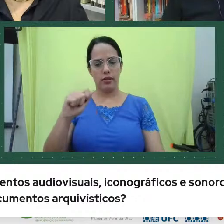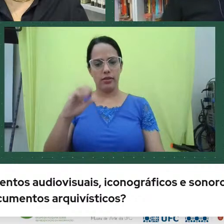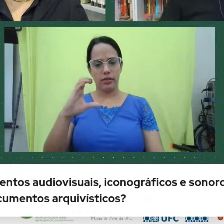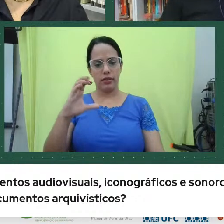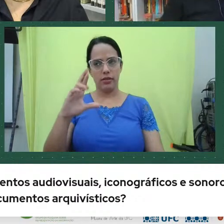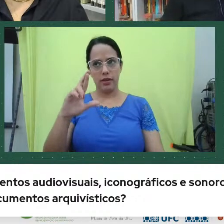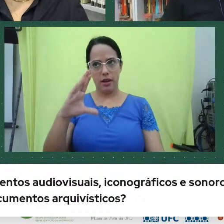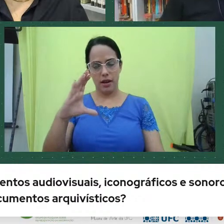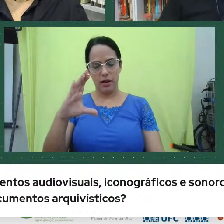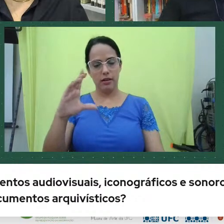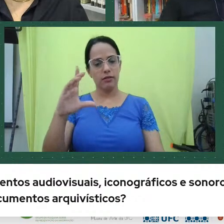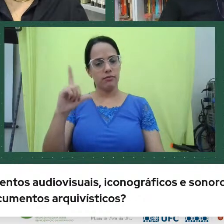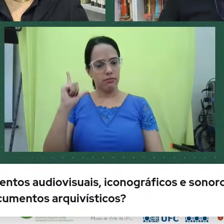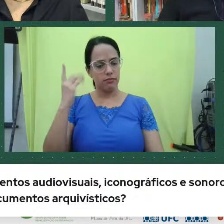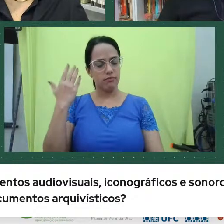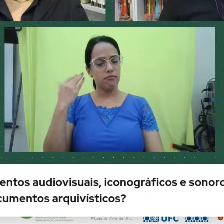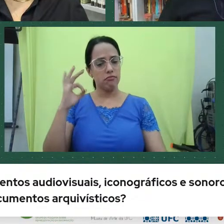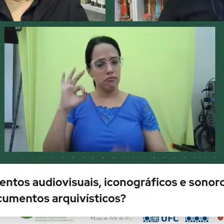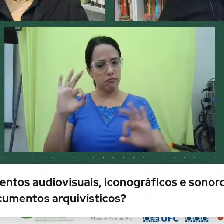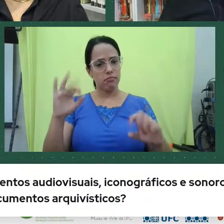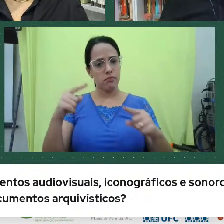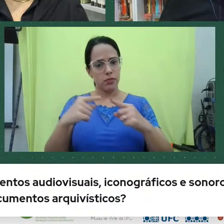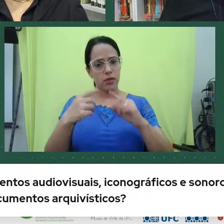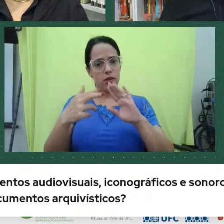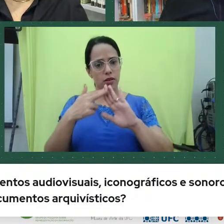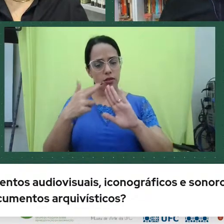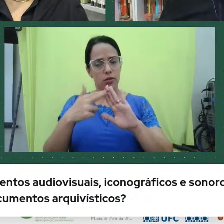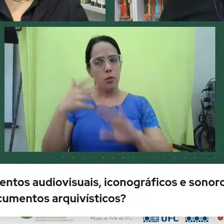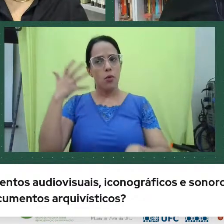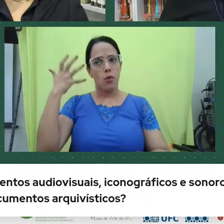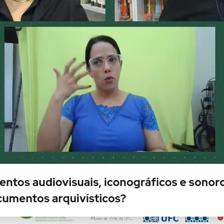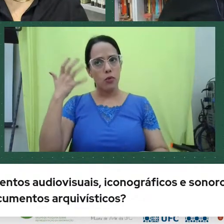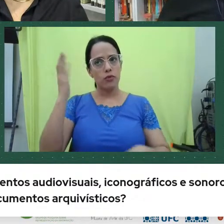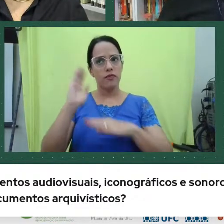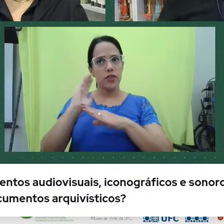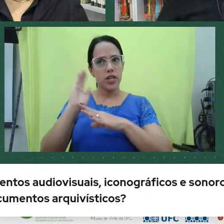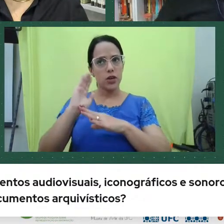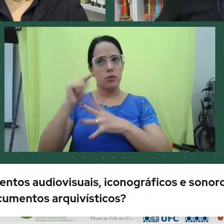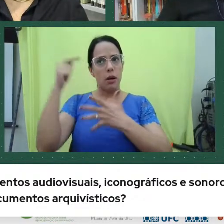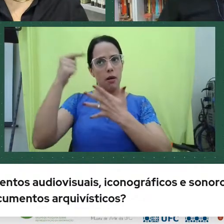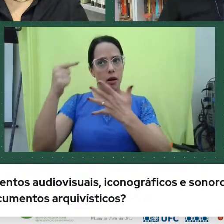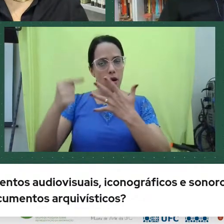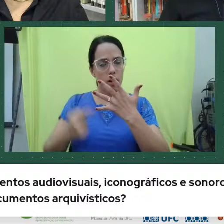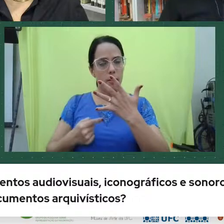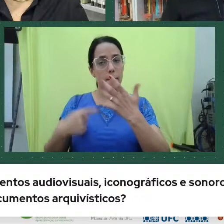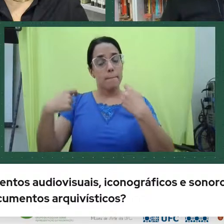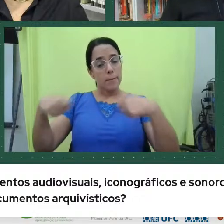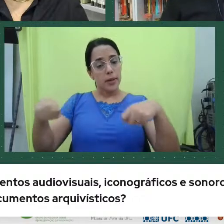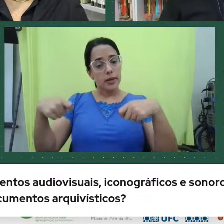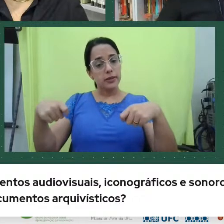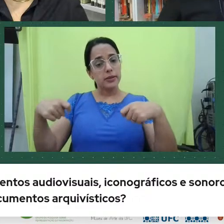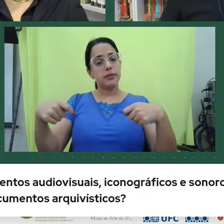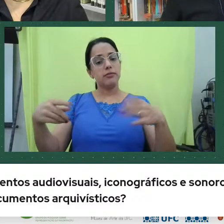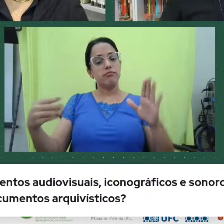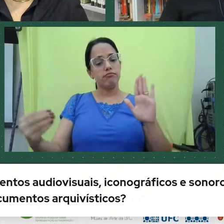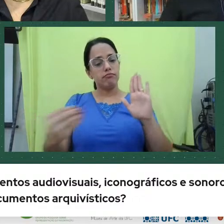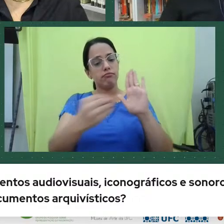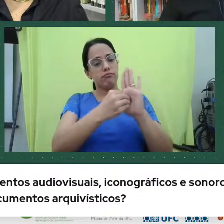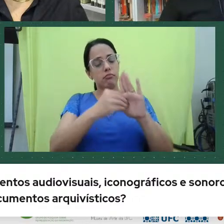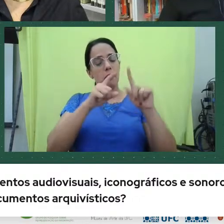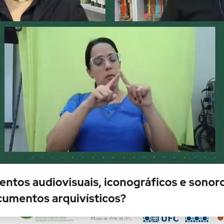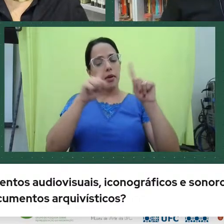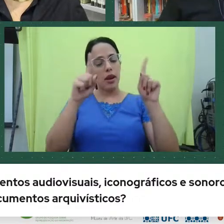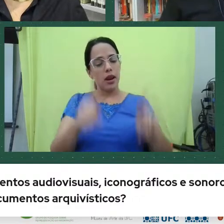isso, que os documentos audiovisuais, iconográficos, sonoros e musicais, eles precisam estar, eles devem estar inseridos num plano de